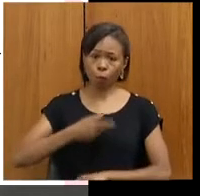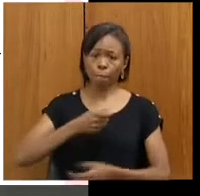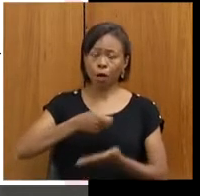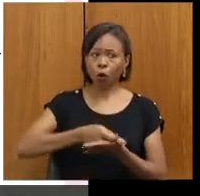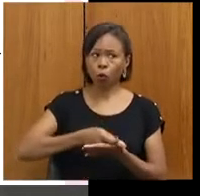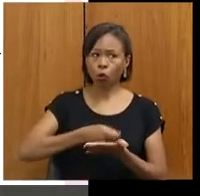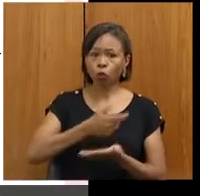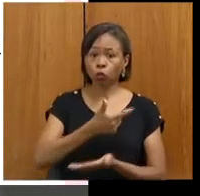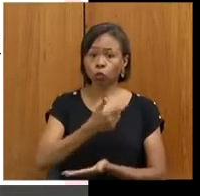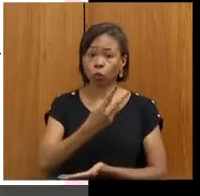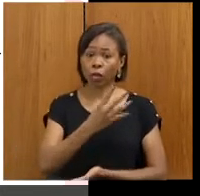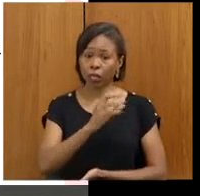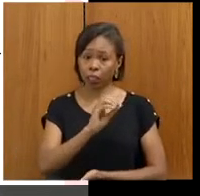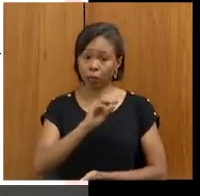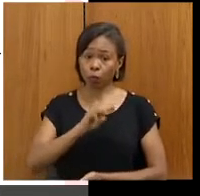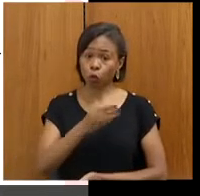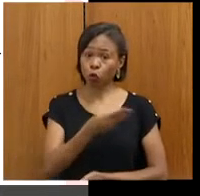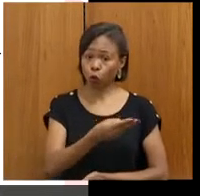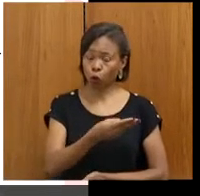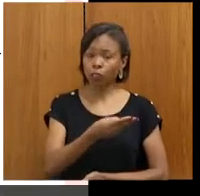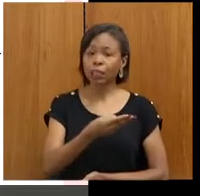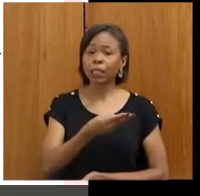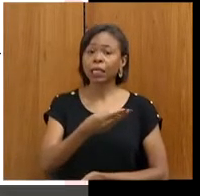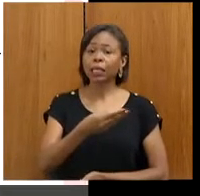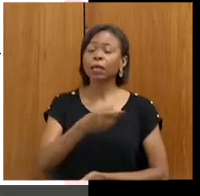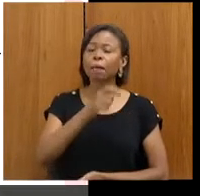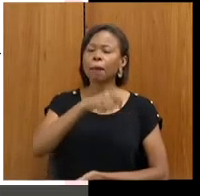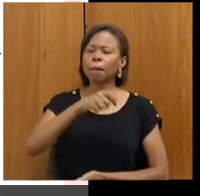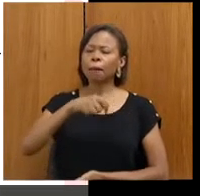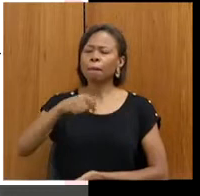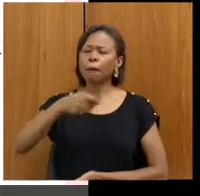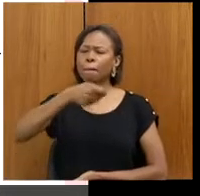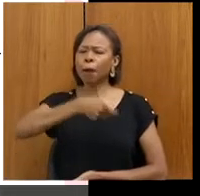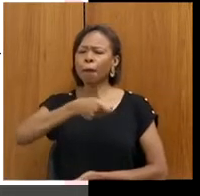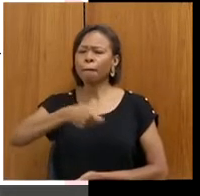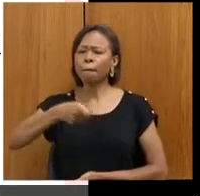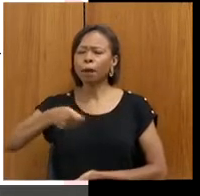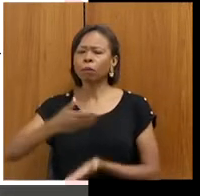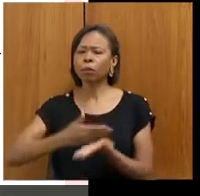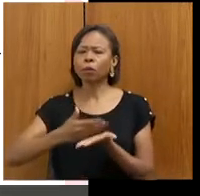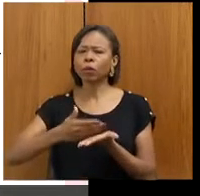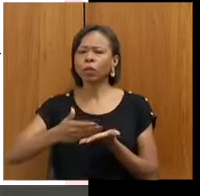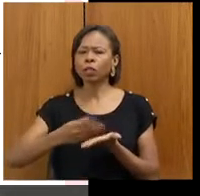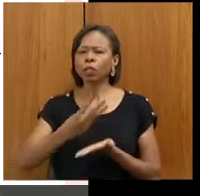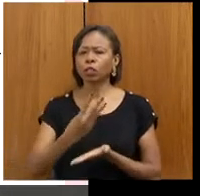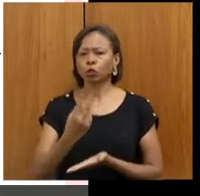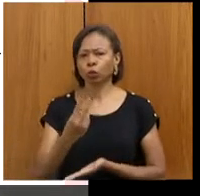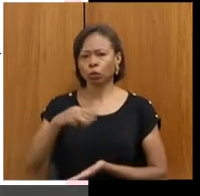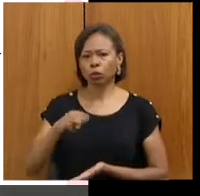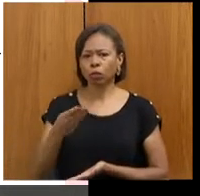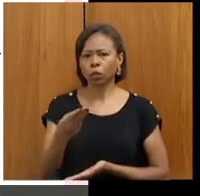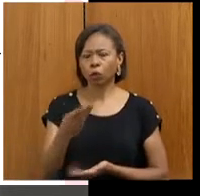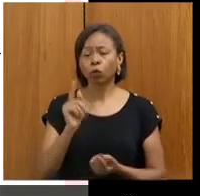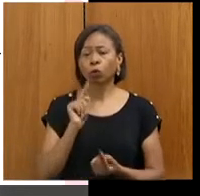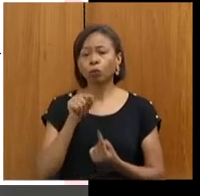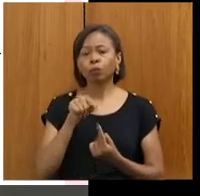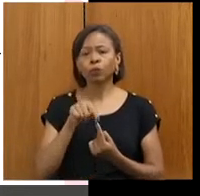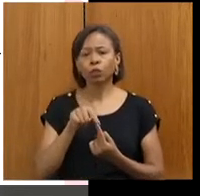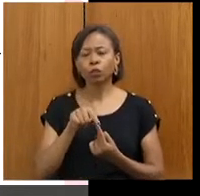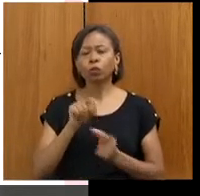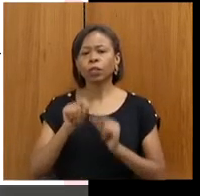240 milhões de reais e está pagando todo mês parcelas de 32 milhões de reais não sei que o objetivo de